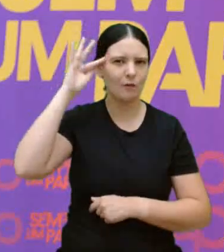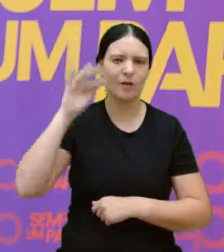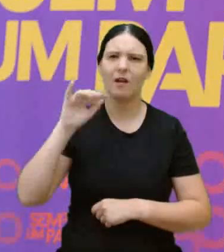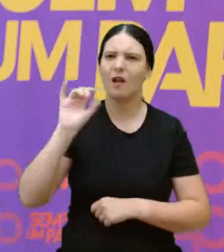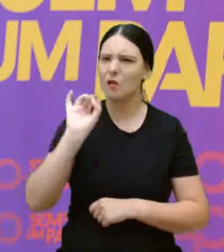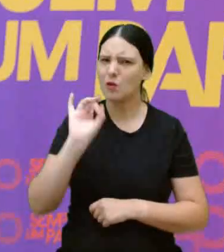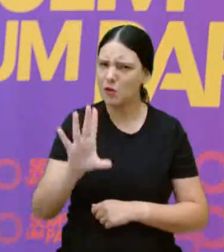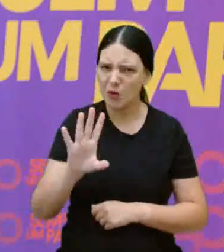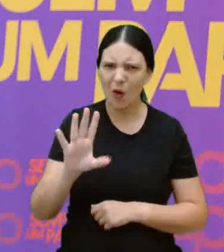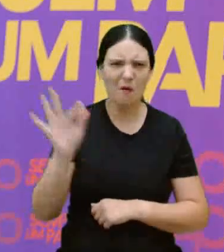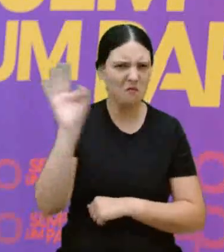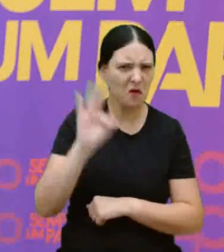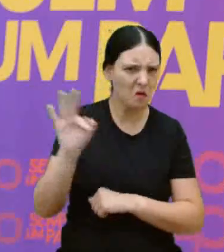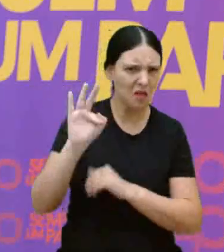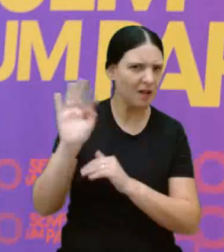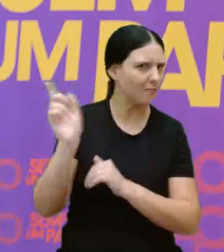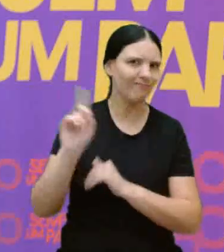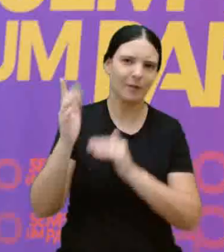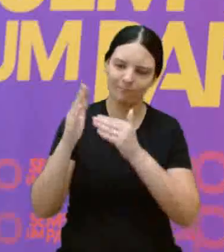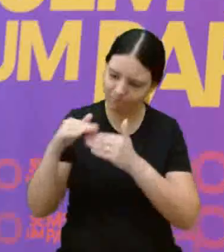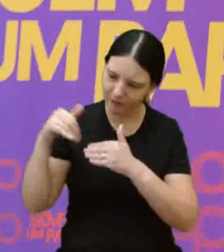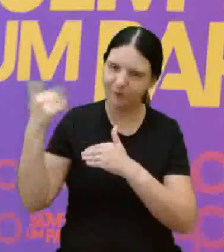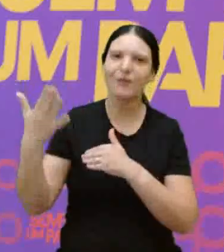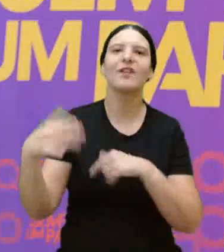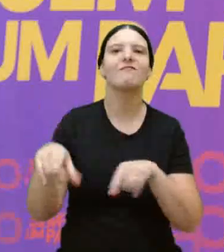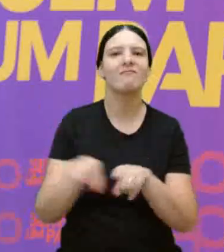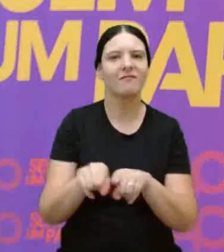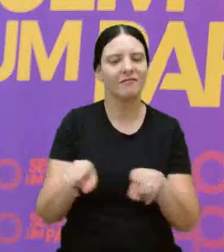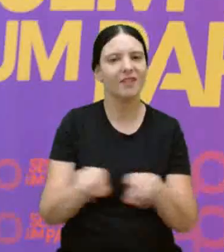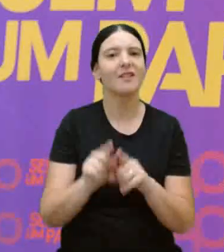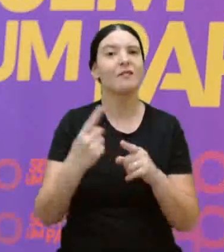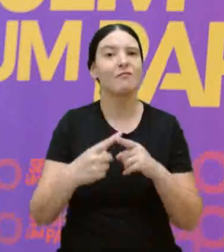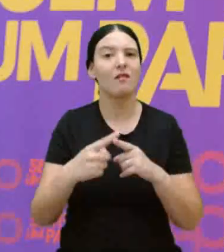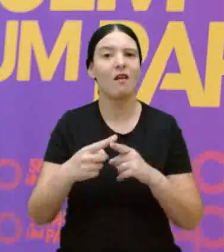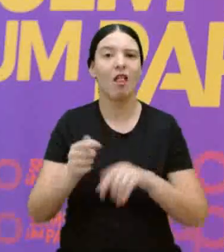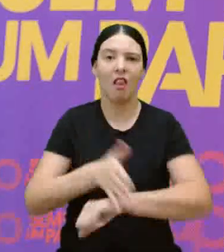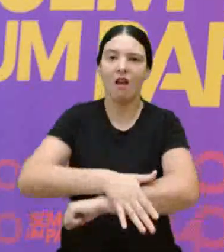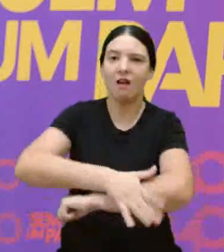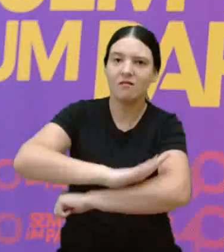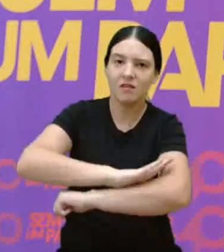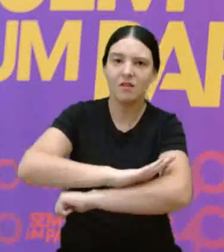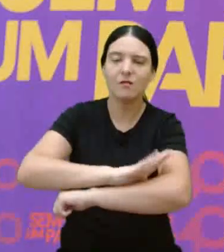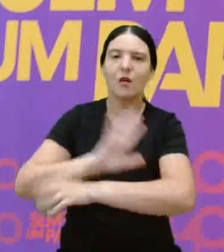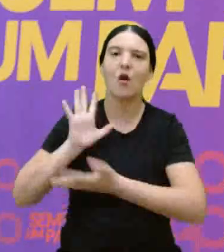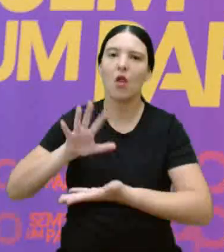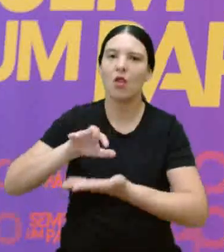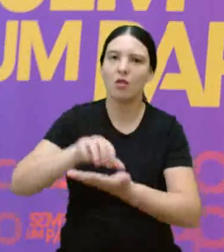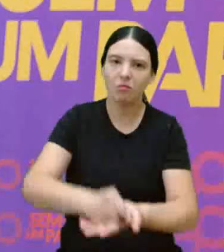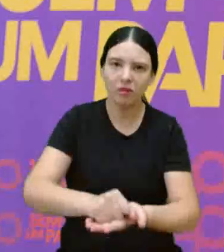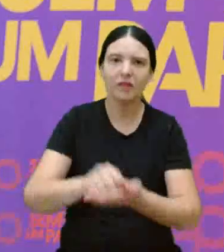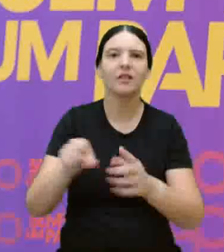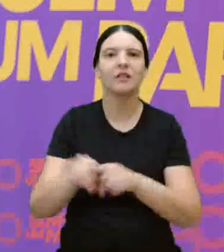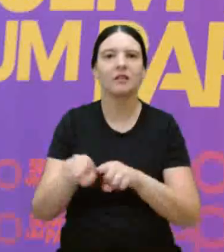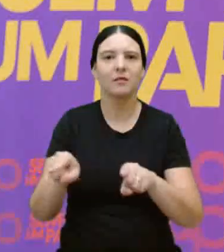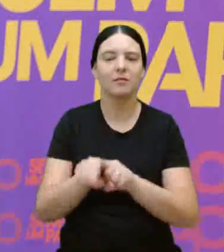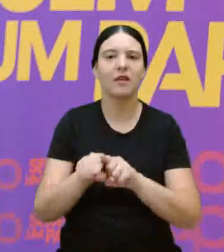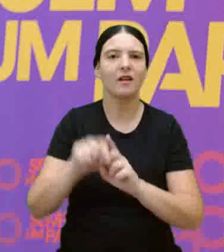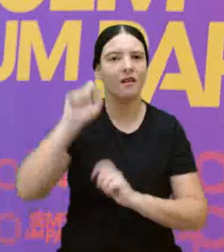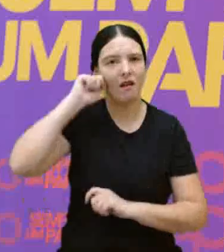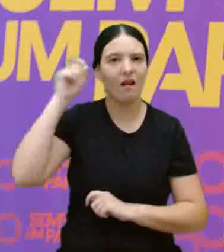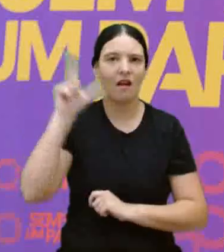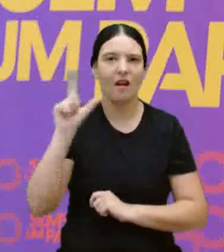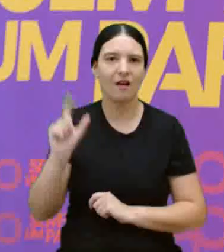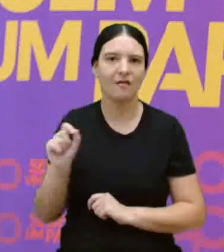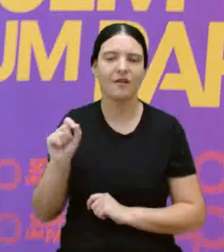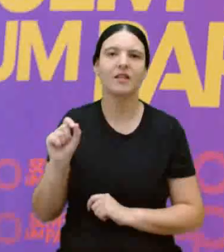tradicional, dialogando com temas de racismo, colonialismo e valorização das culturas africanas e afro-brasileiras.